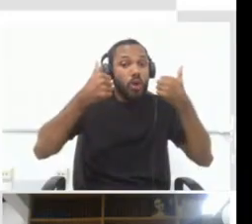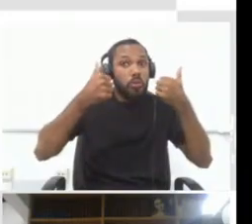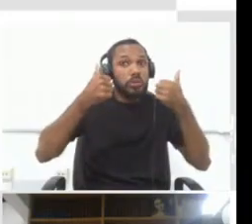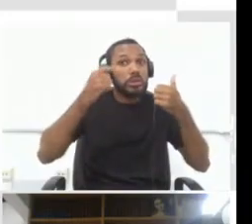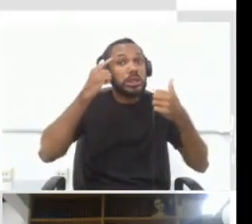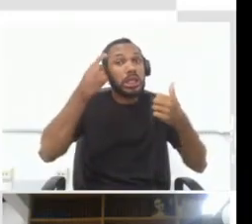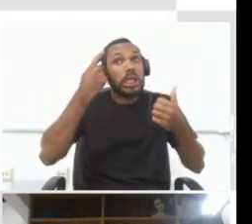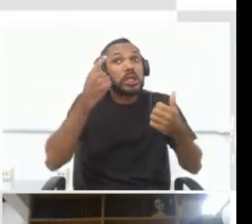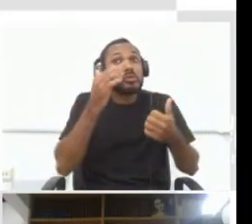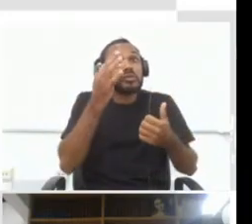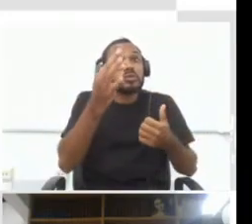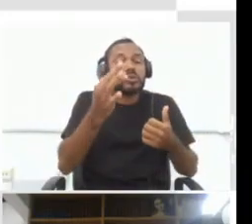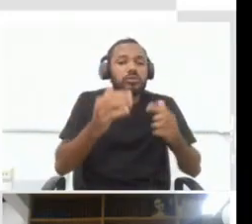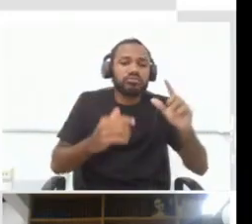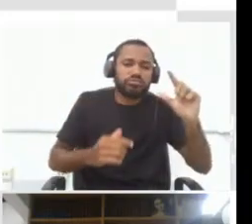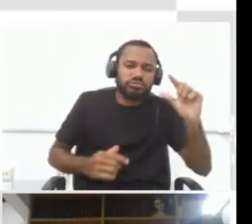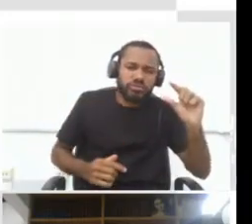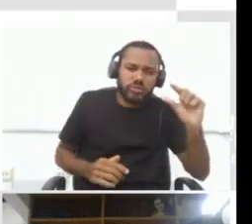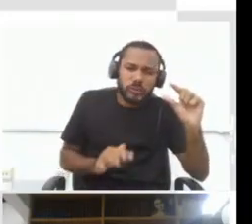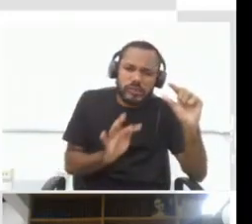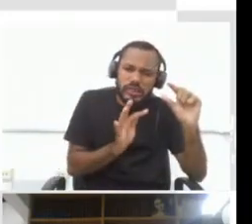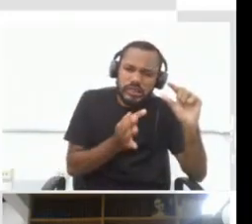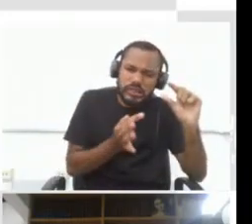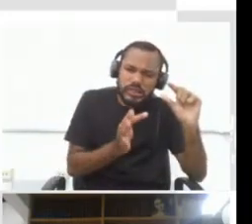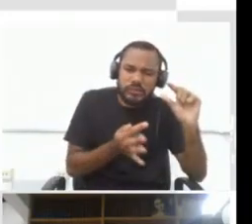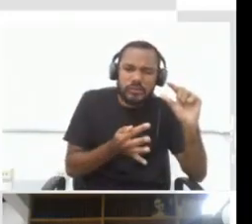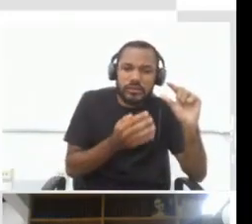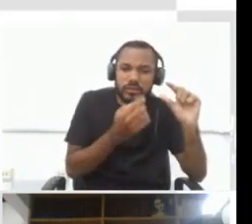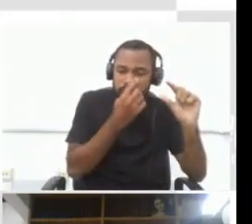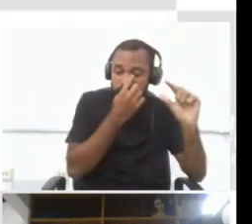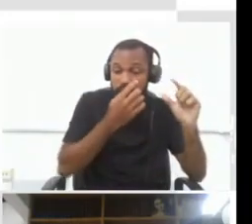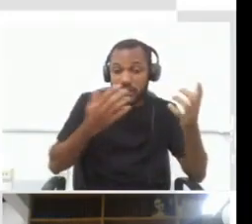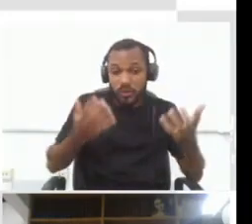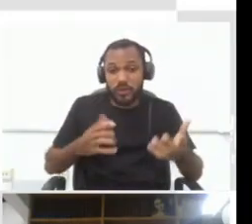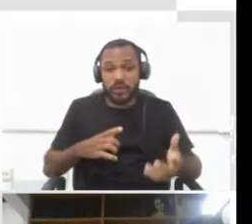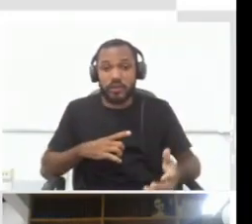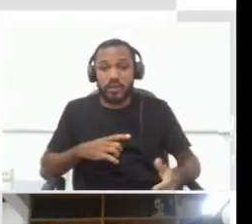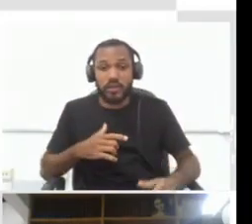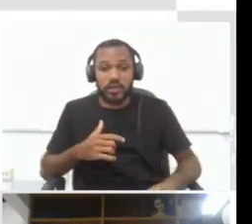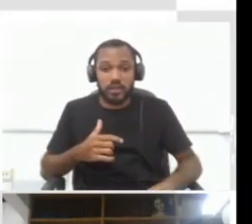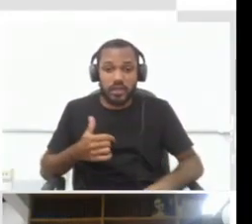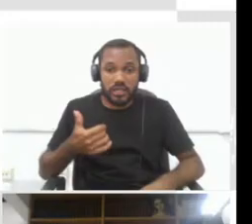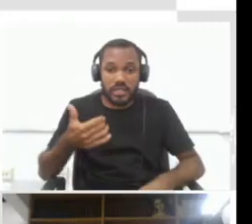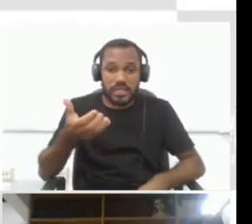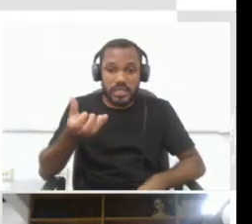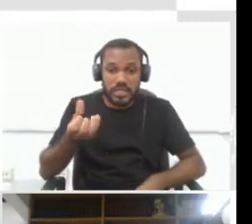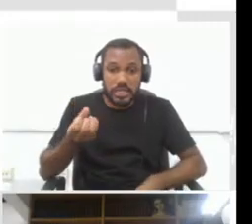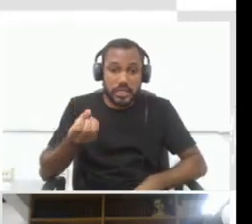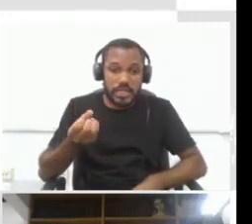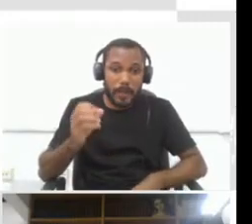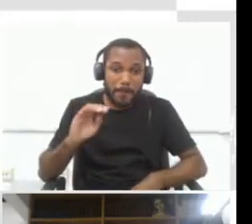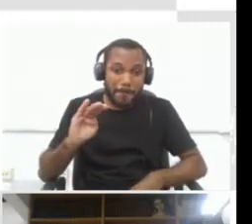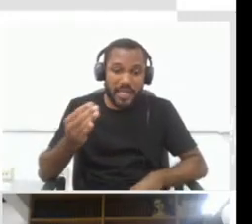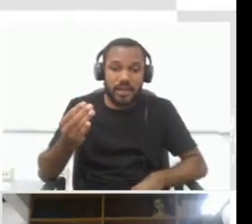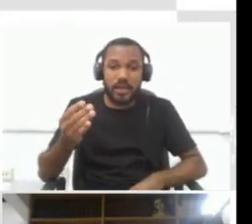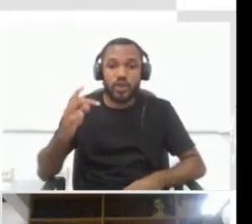pequena diminuição, né, de 16 bilhões de bilhões de toneladas de CO2, em